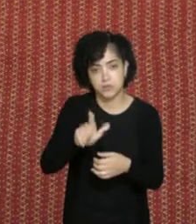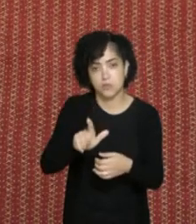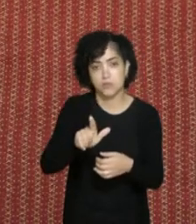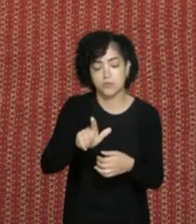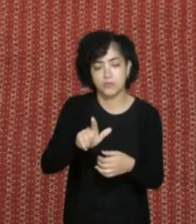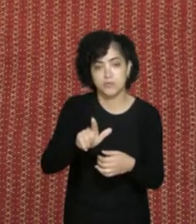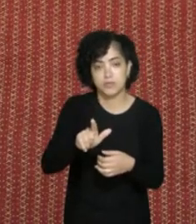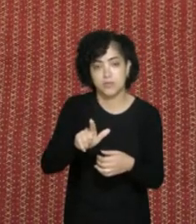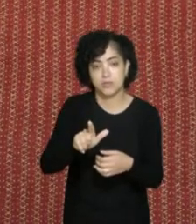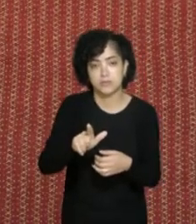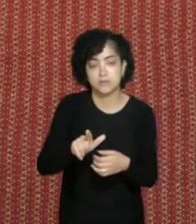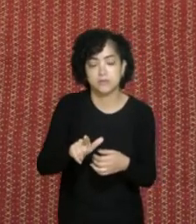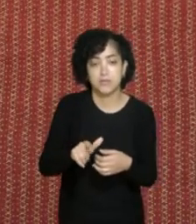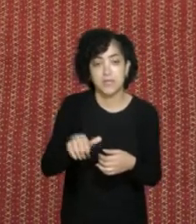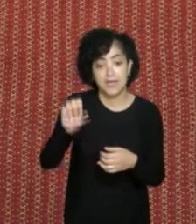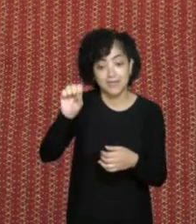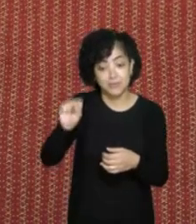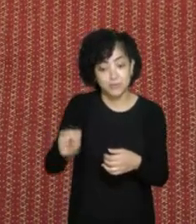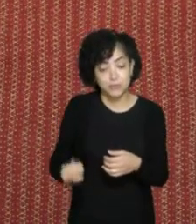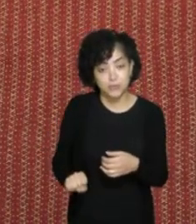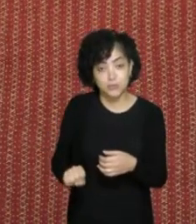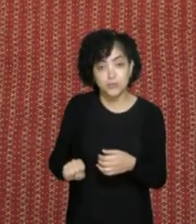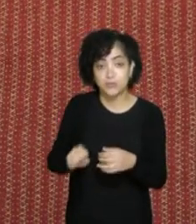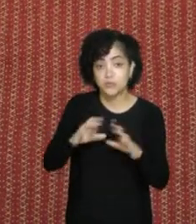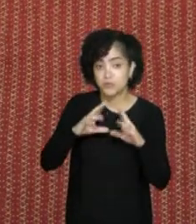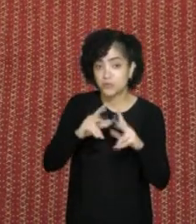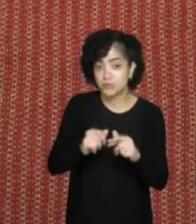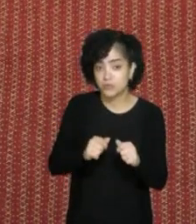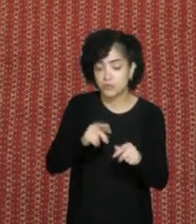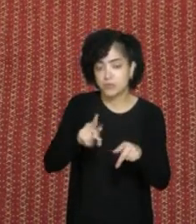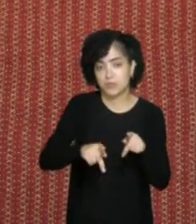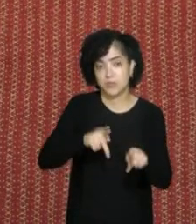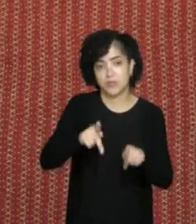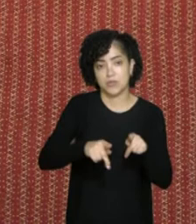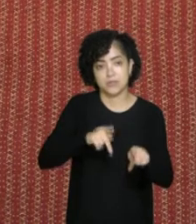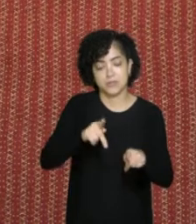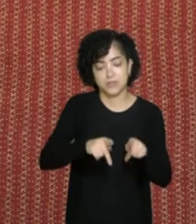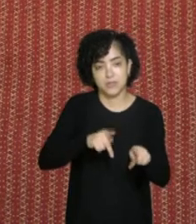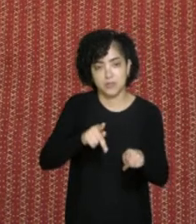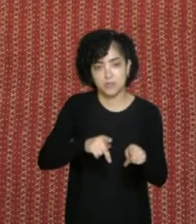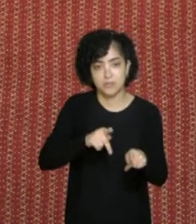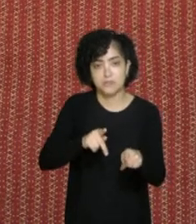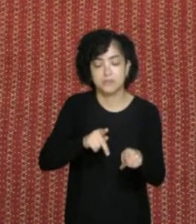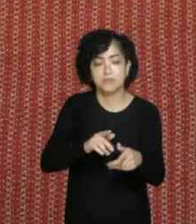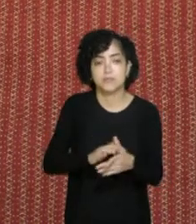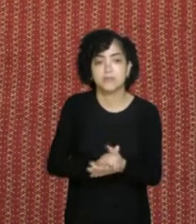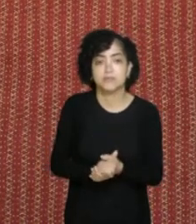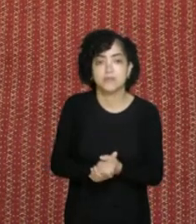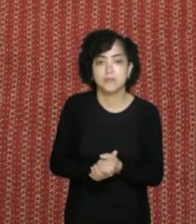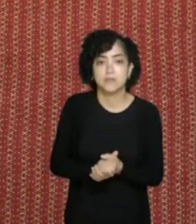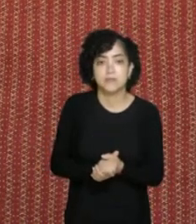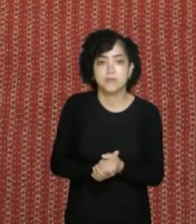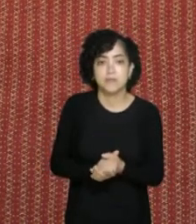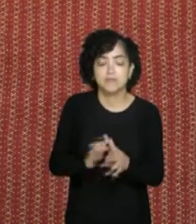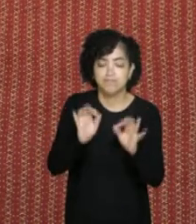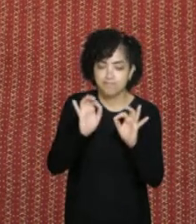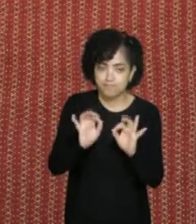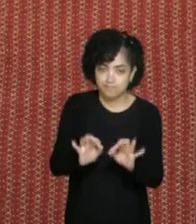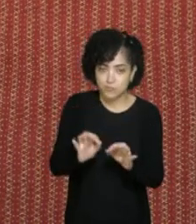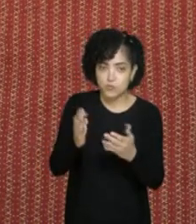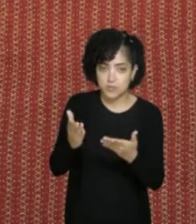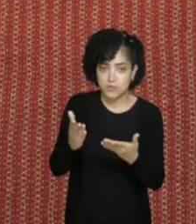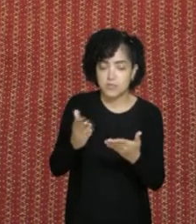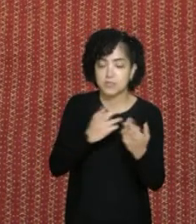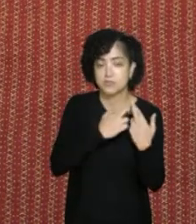cidadão, do nosso Sul principalmente, mas de todos os catarinenses, ao encontro de um bem-estar maior. E isso é, com certeza, a nossa